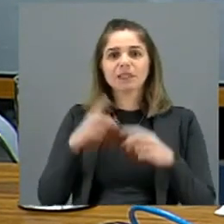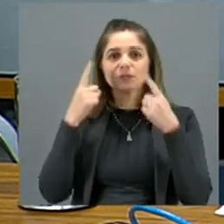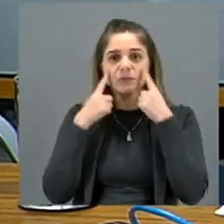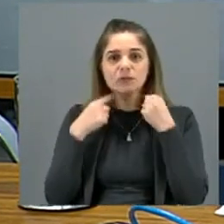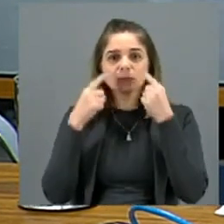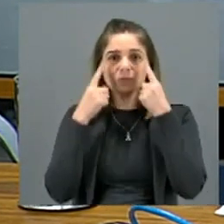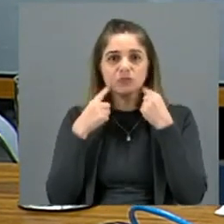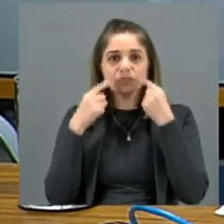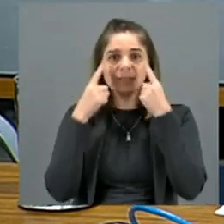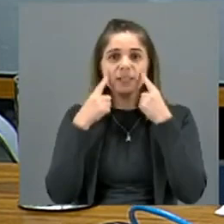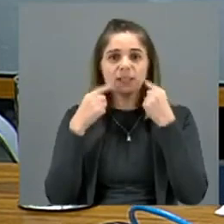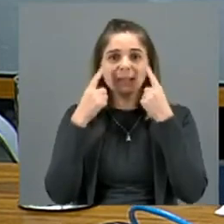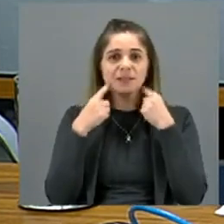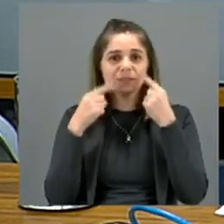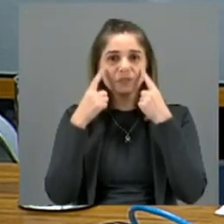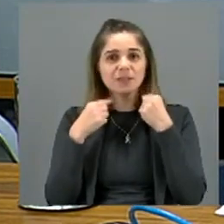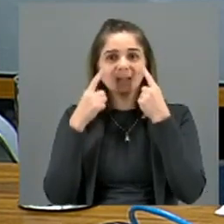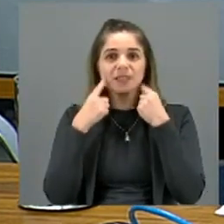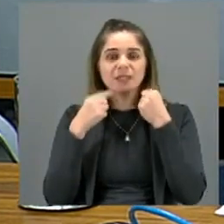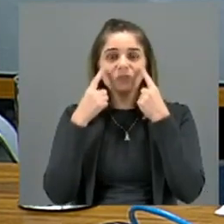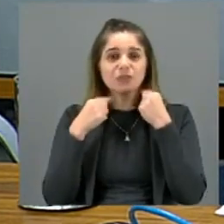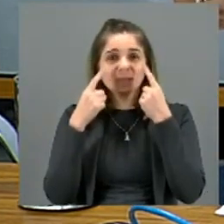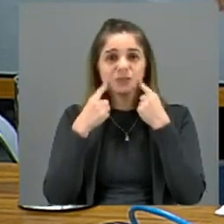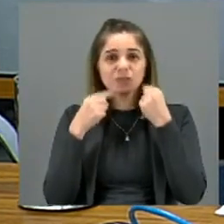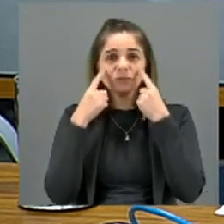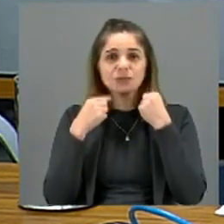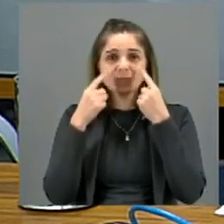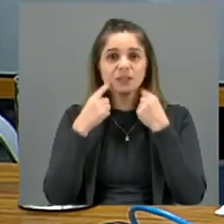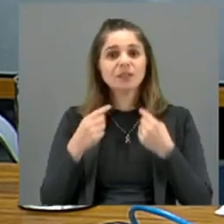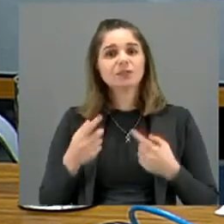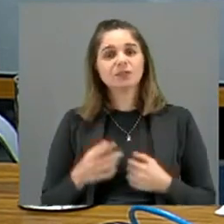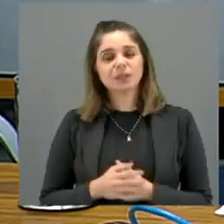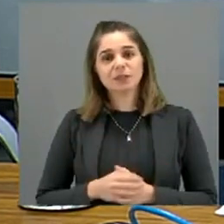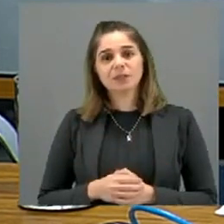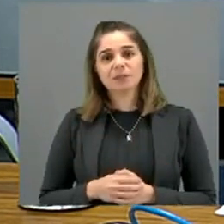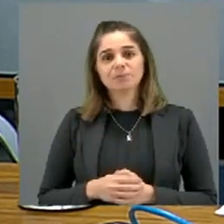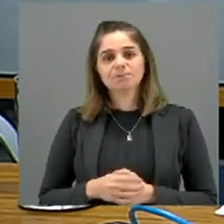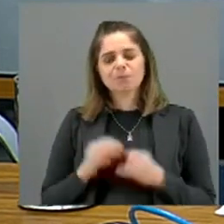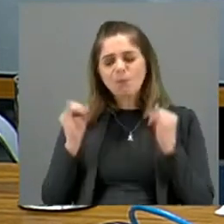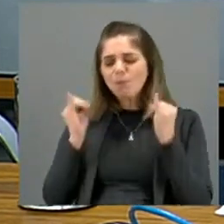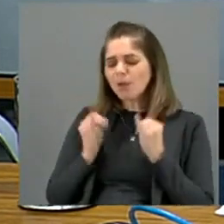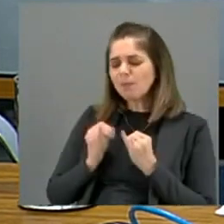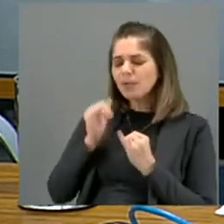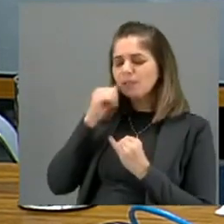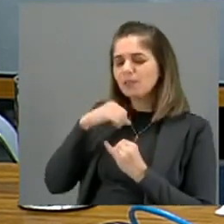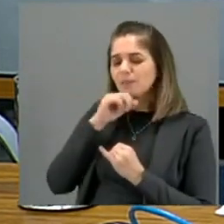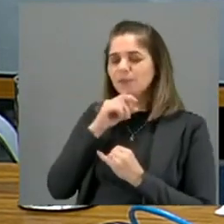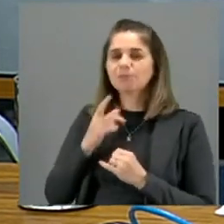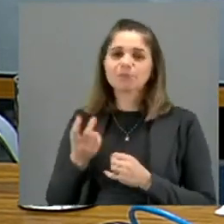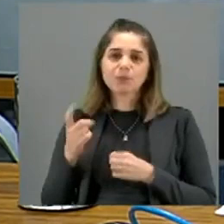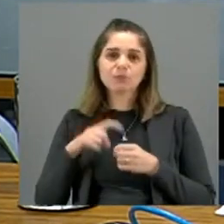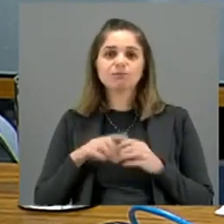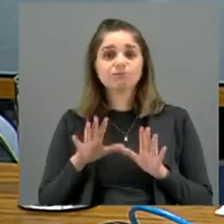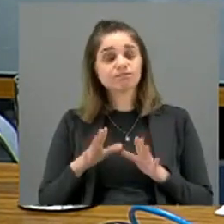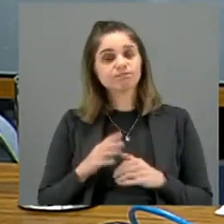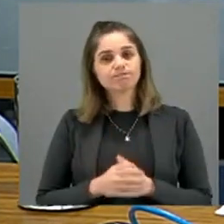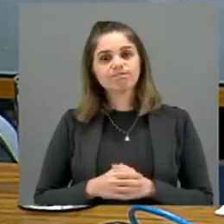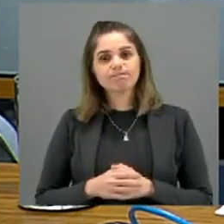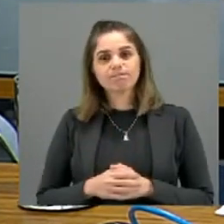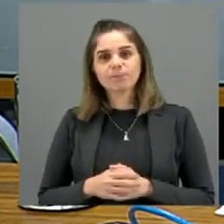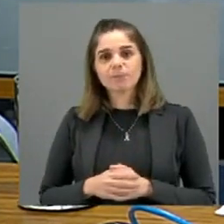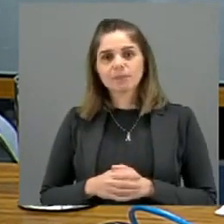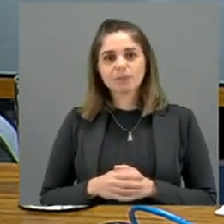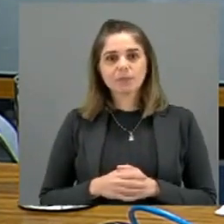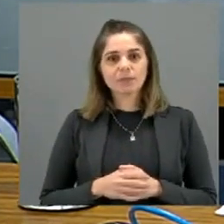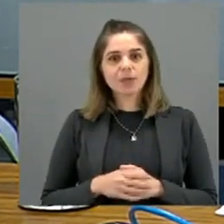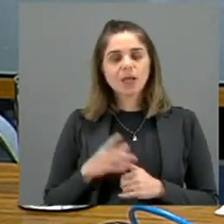magrinha, chorando. Ele mandou ela voltar, ela entrou. Ele disse: eu ouvi dizer que aí